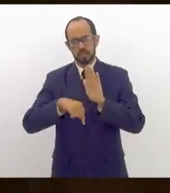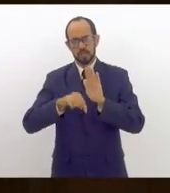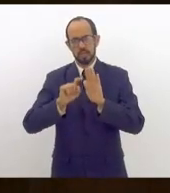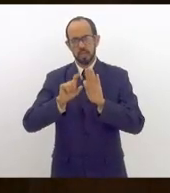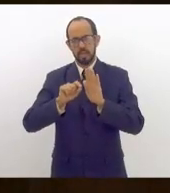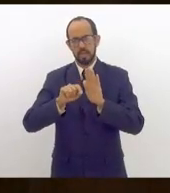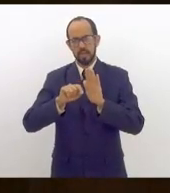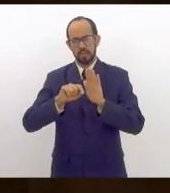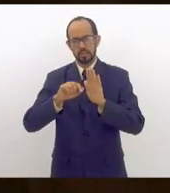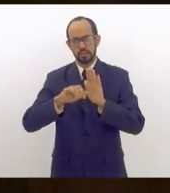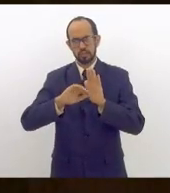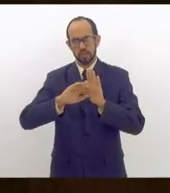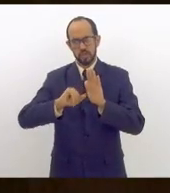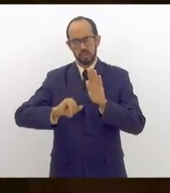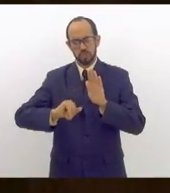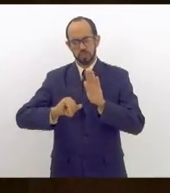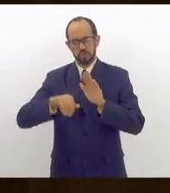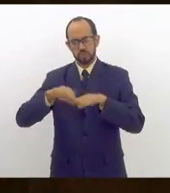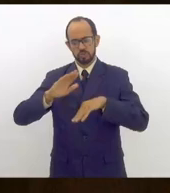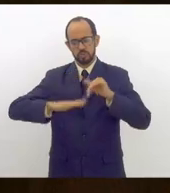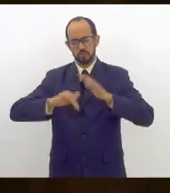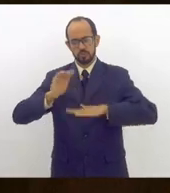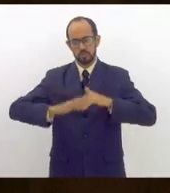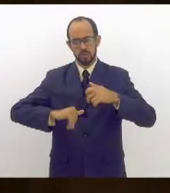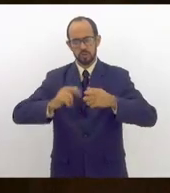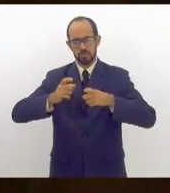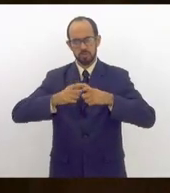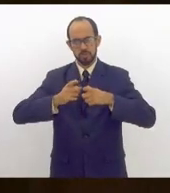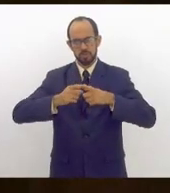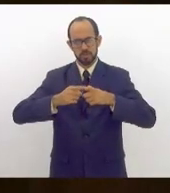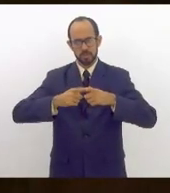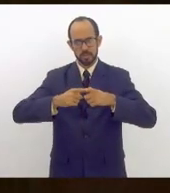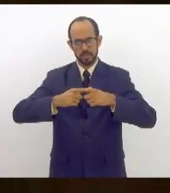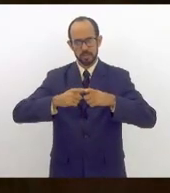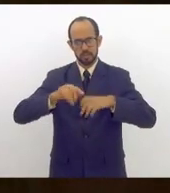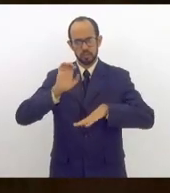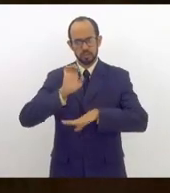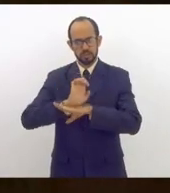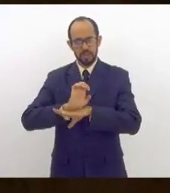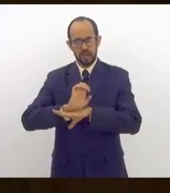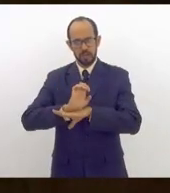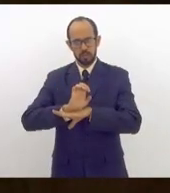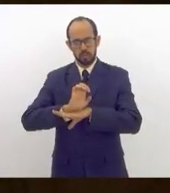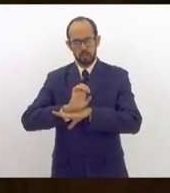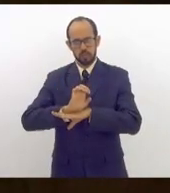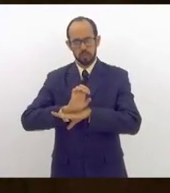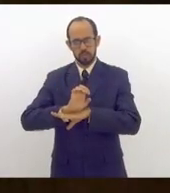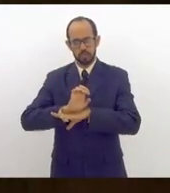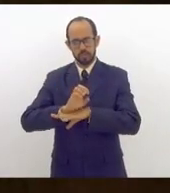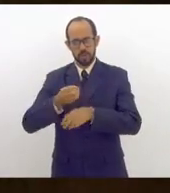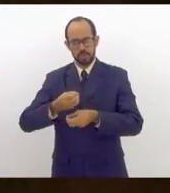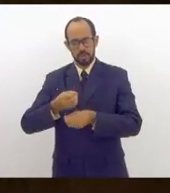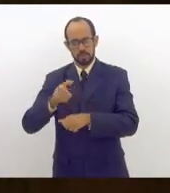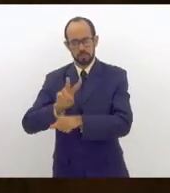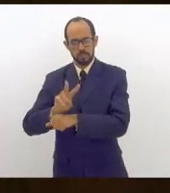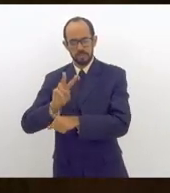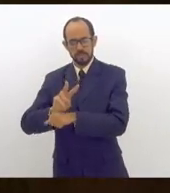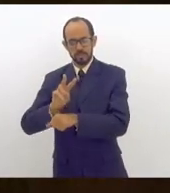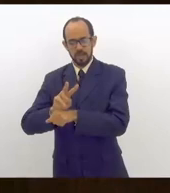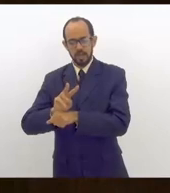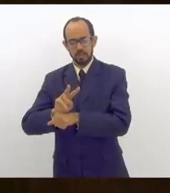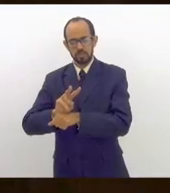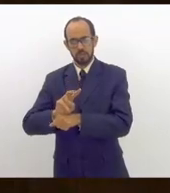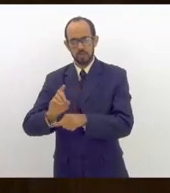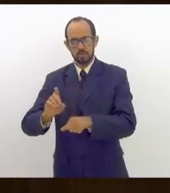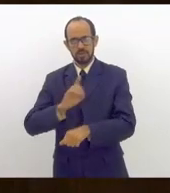gente retire os profissionais da área da medicina do Estado para que sejam cedidos, né, para atuar no